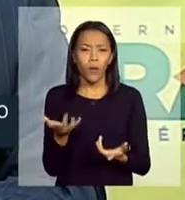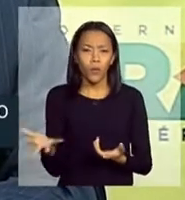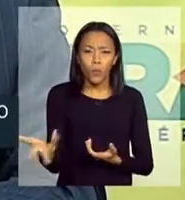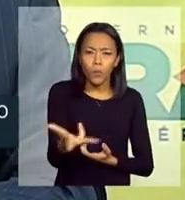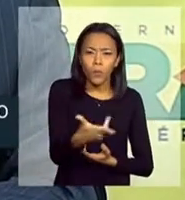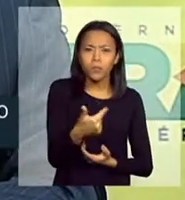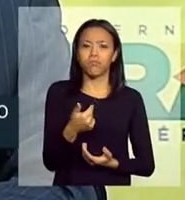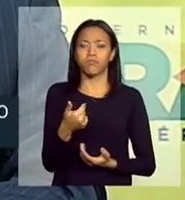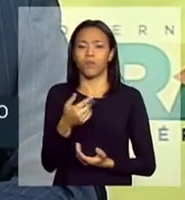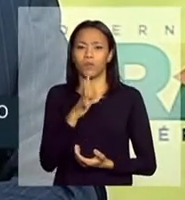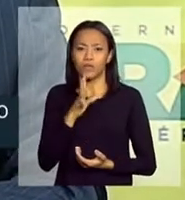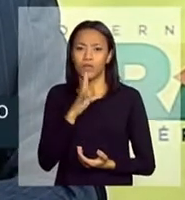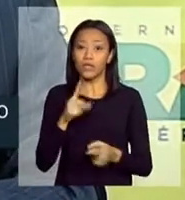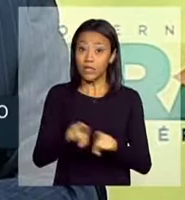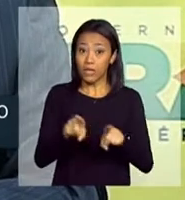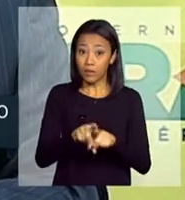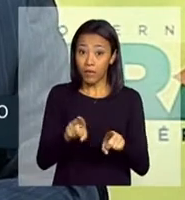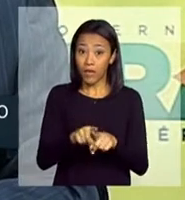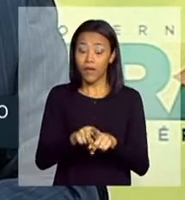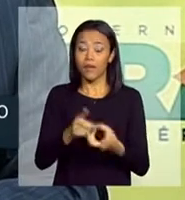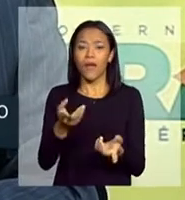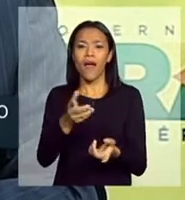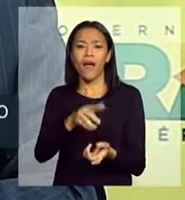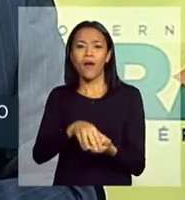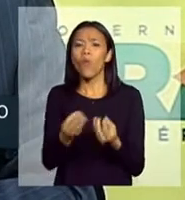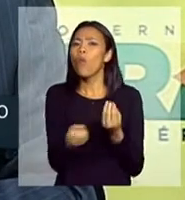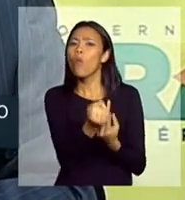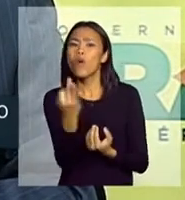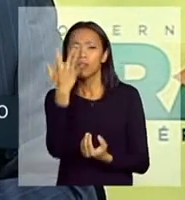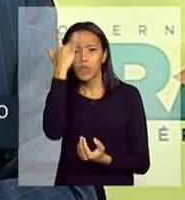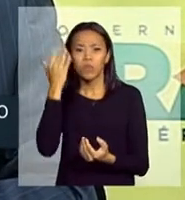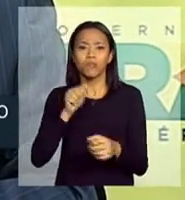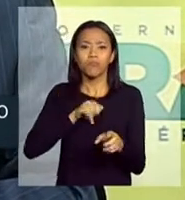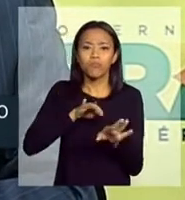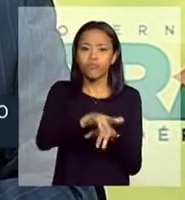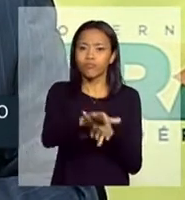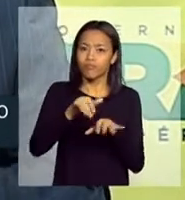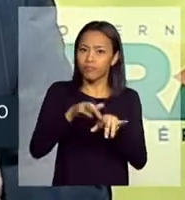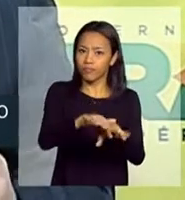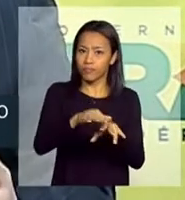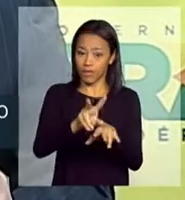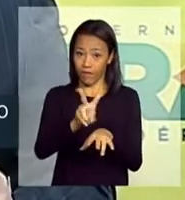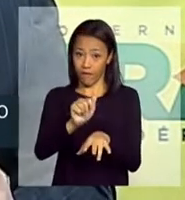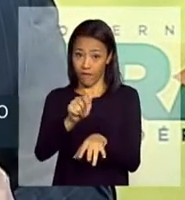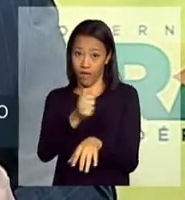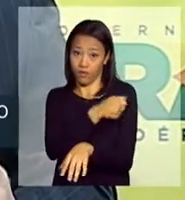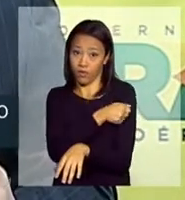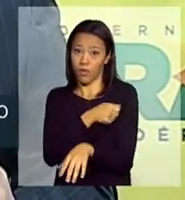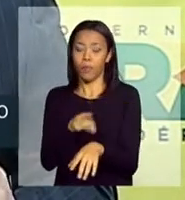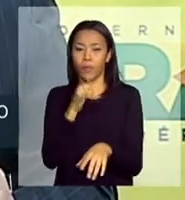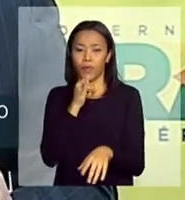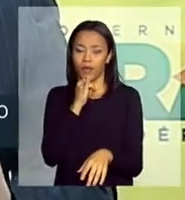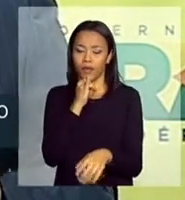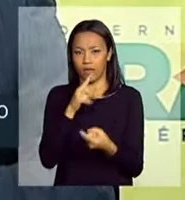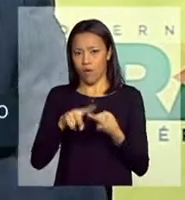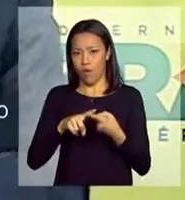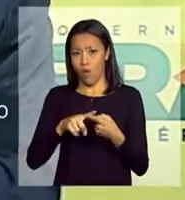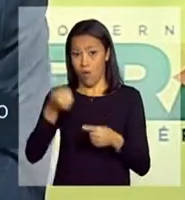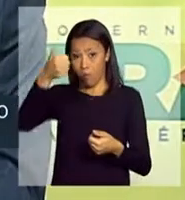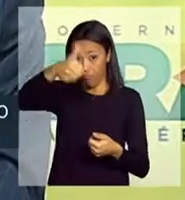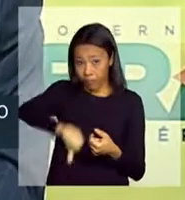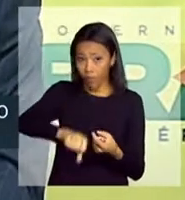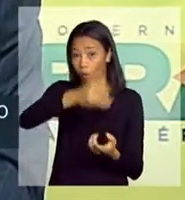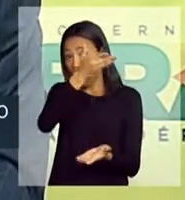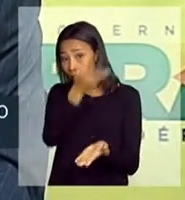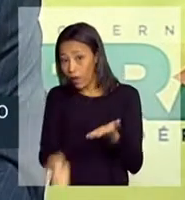porque o fracasso do sistema educacional ele é ele está na reprovação Não mas ele